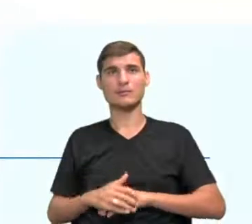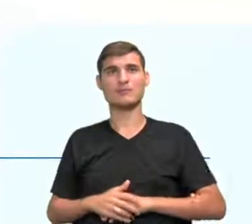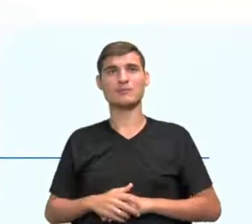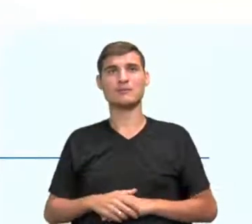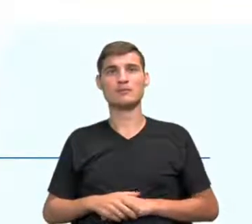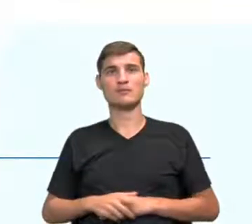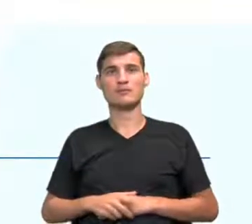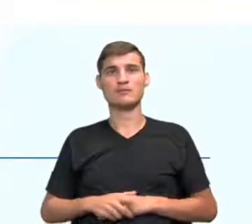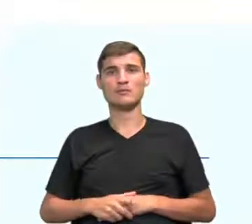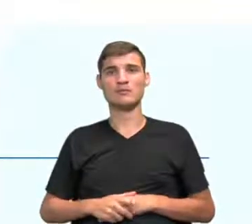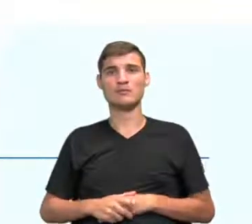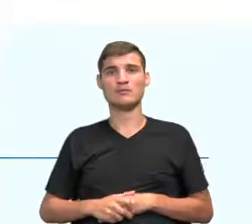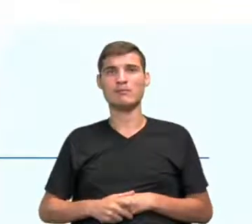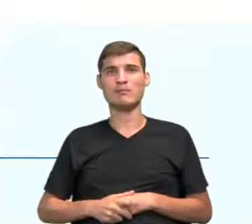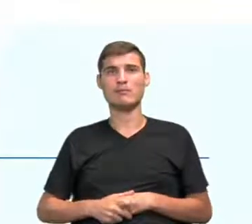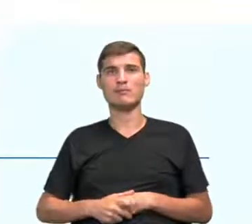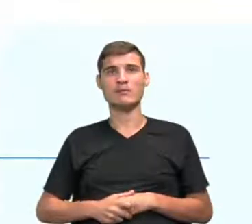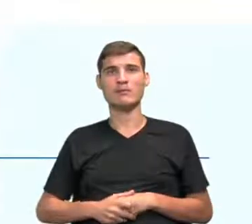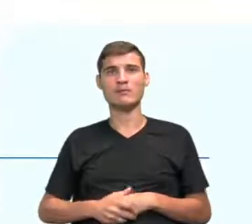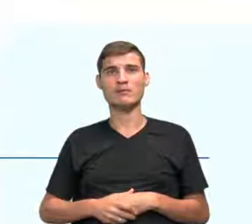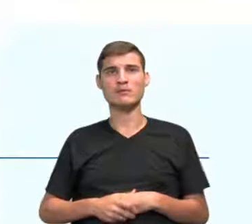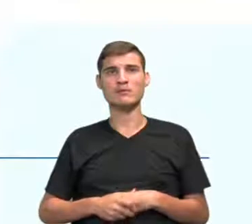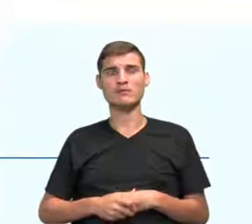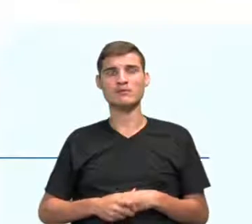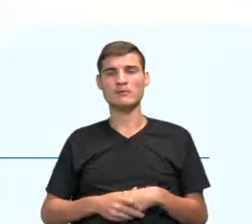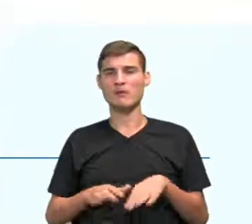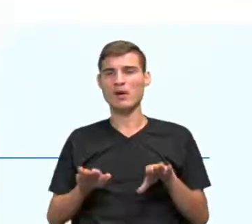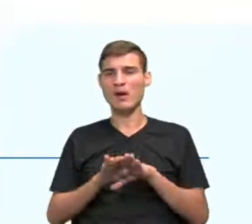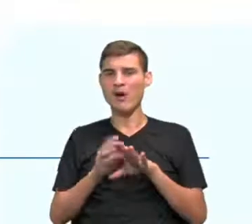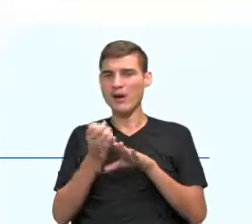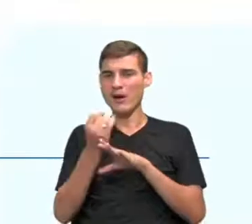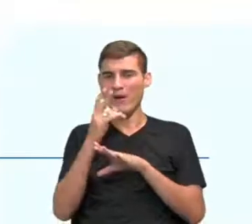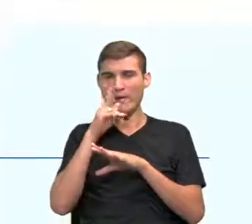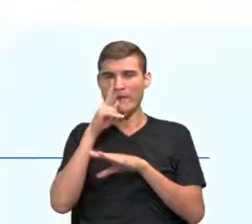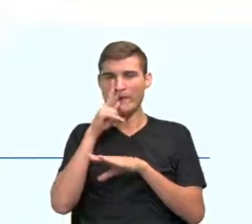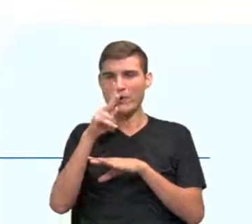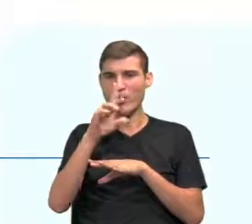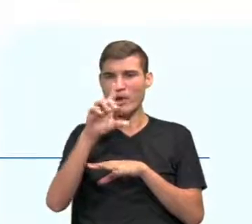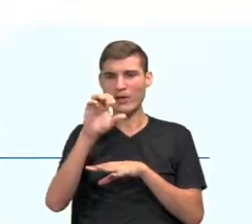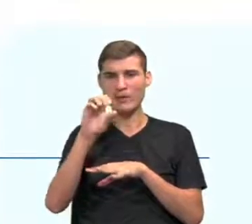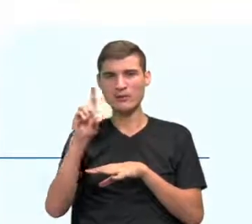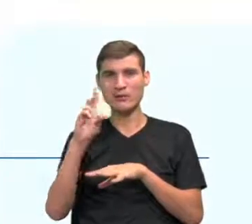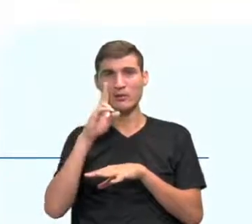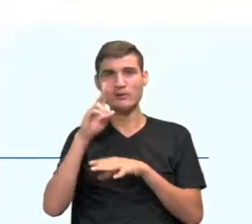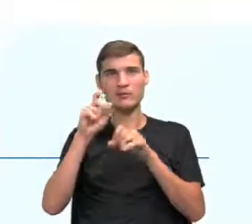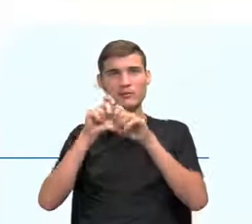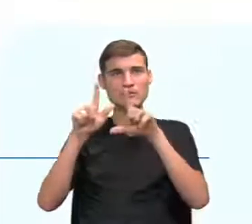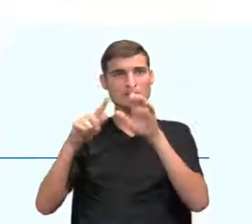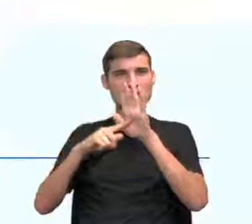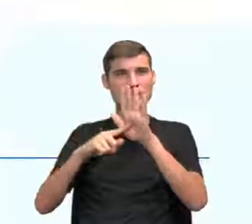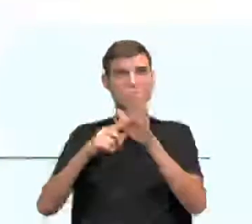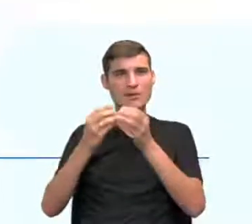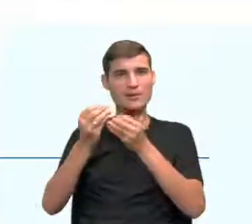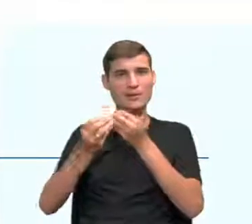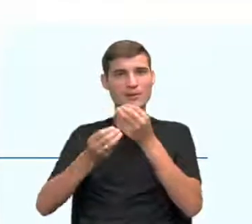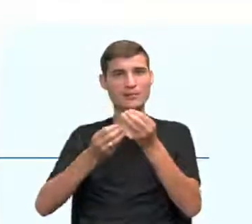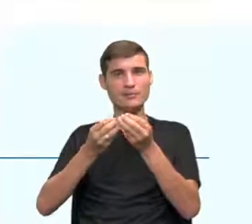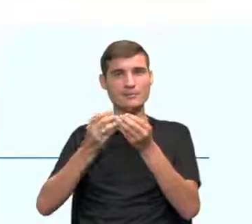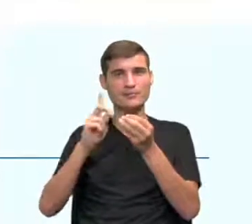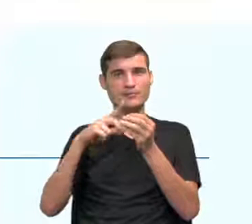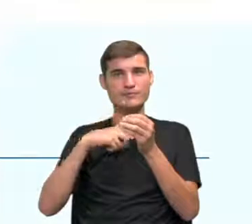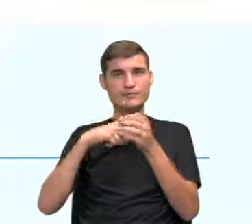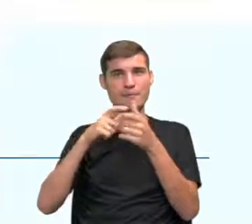com o PWM. A gente pode fazer controle de intensidade do LED. Tá vendo aqui, conforme o meu pulso vai